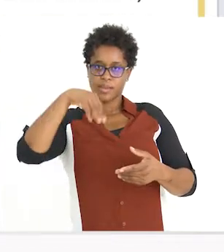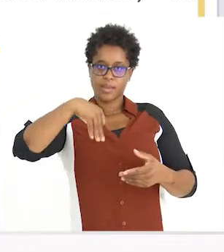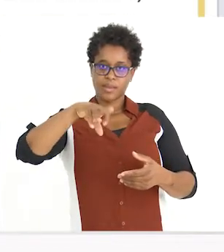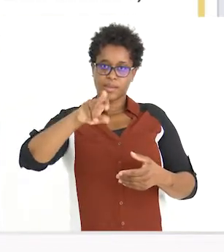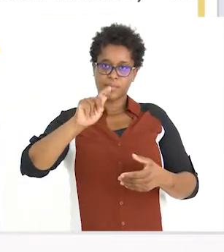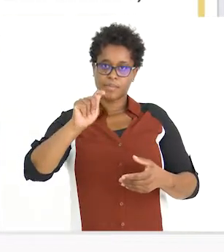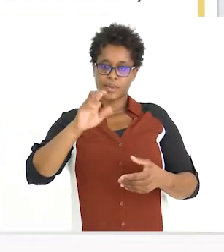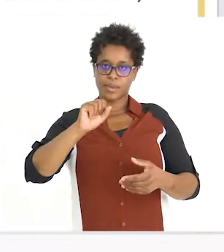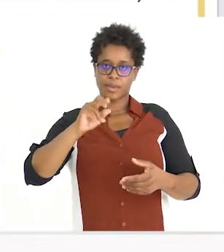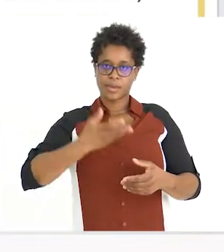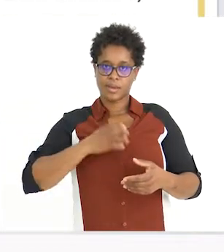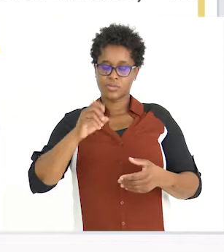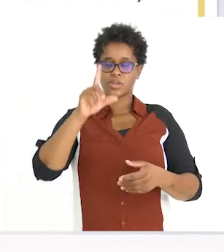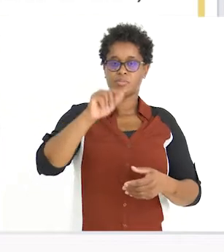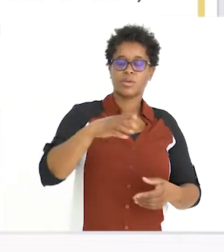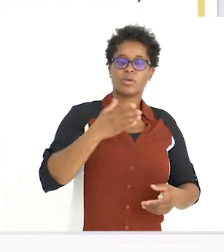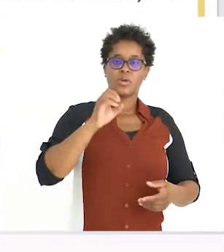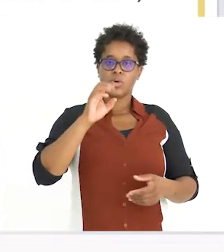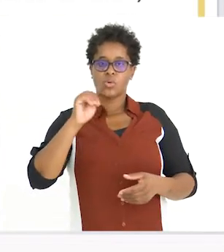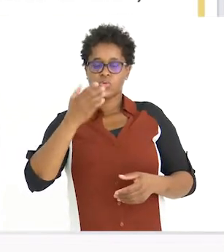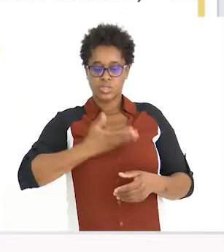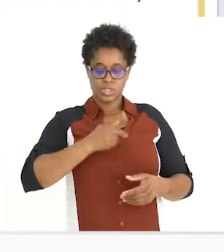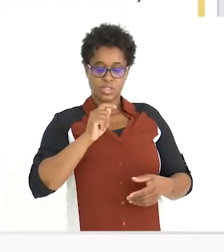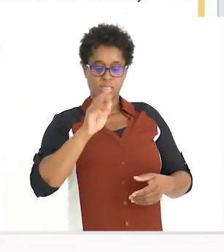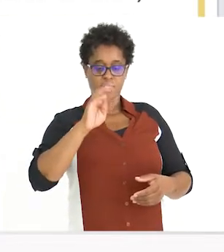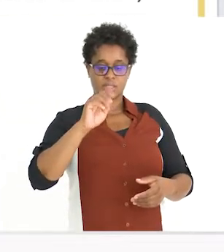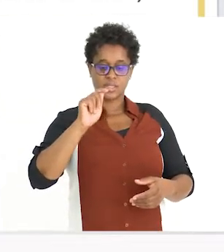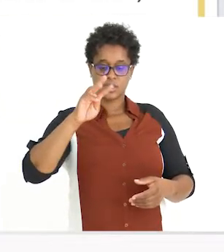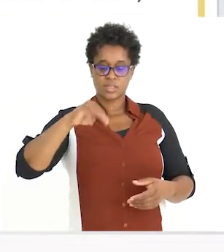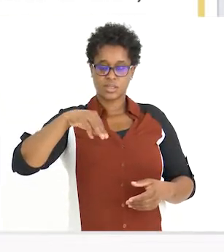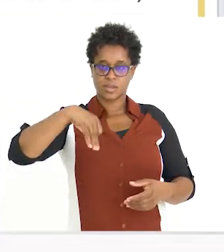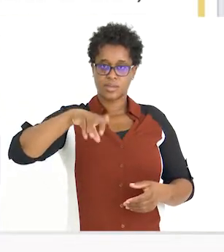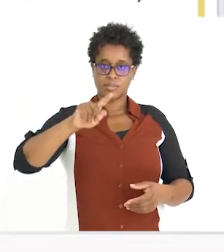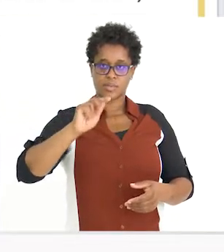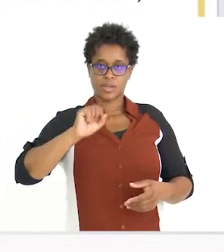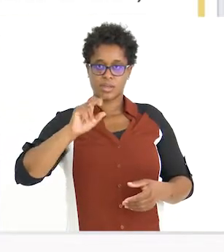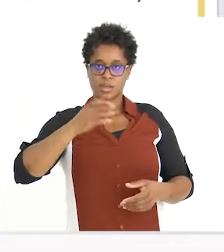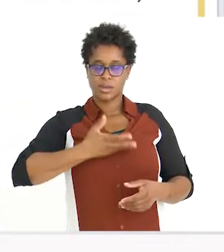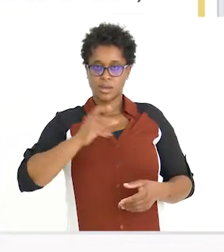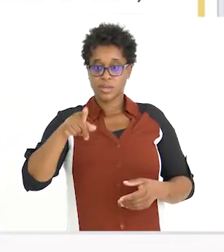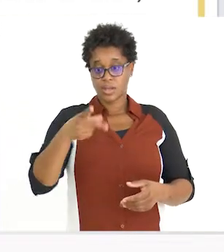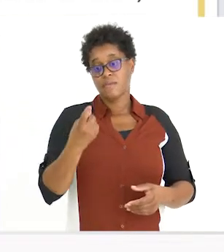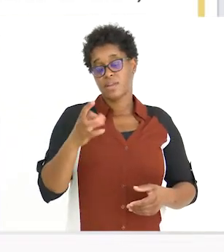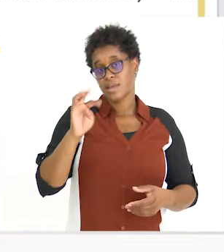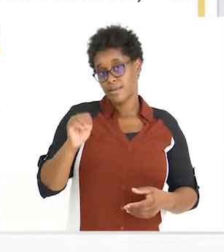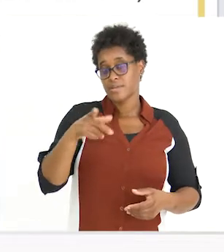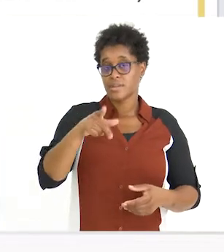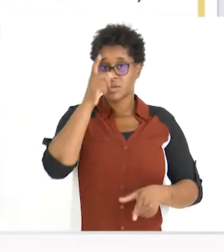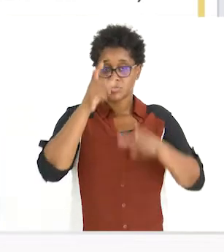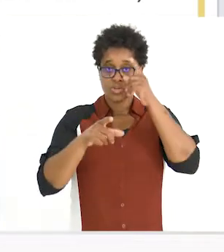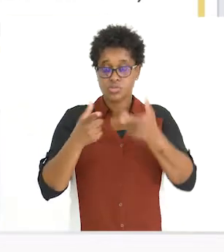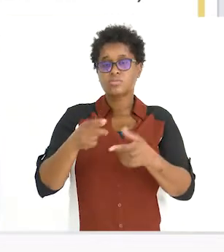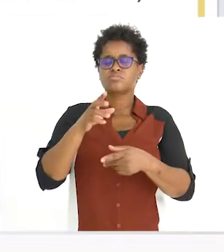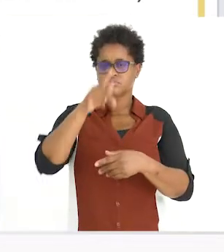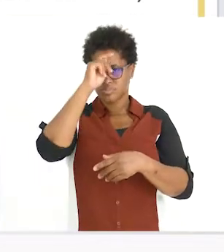aqui falta o S, e os indivíduos que cumprem serviço militar, enquanto que a